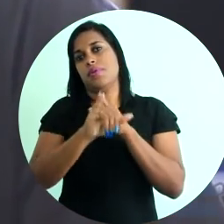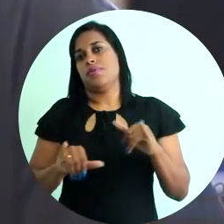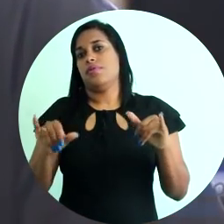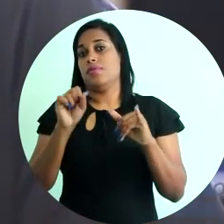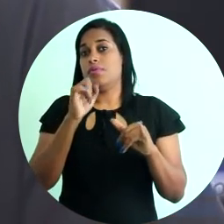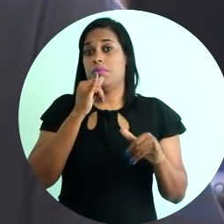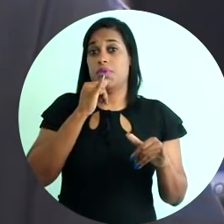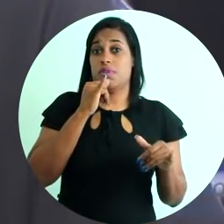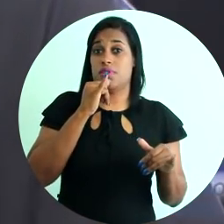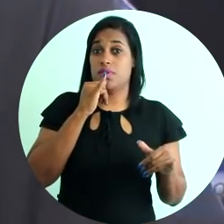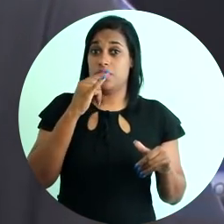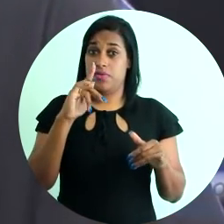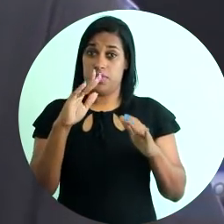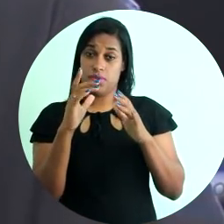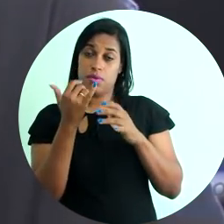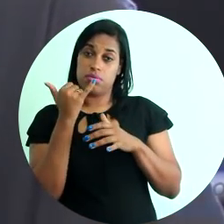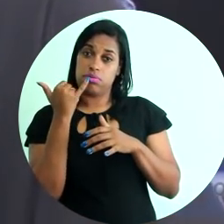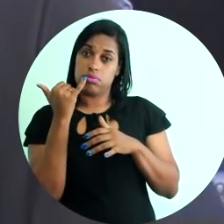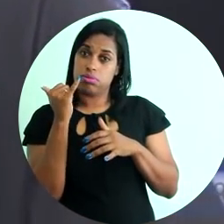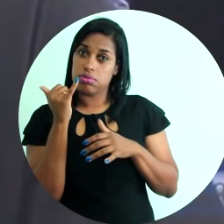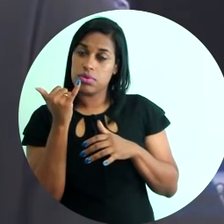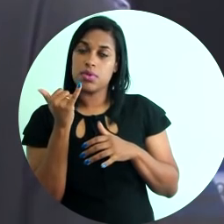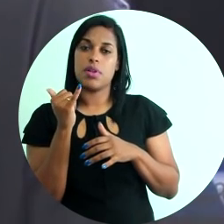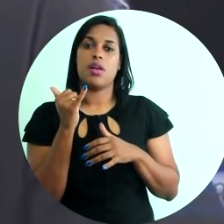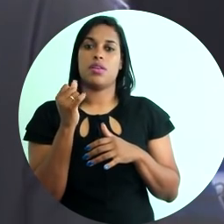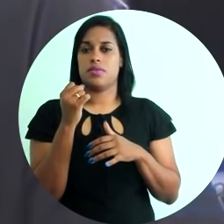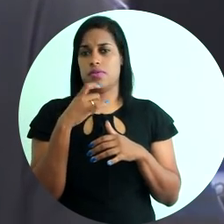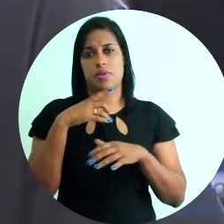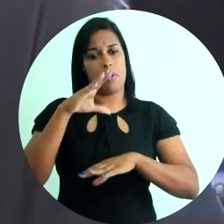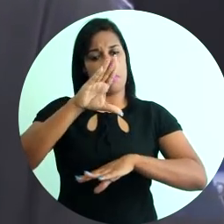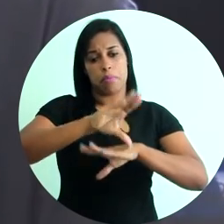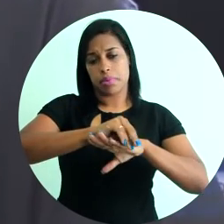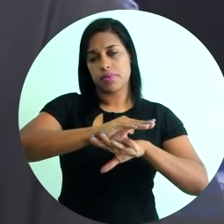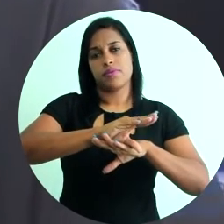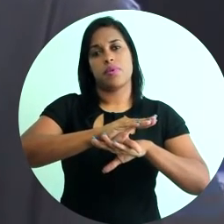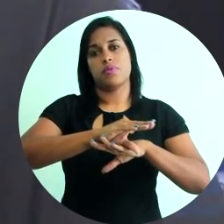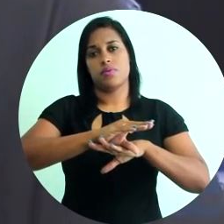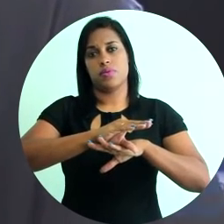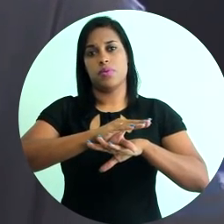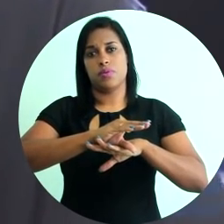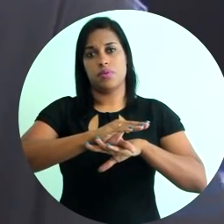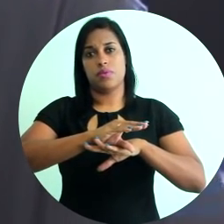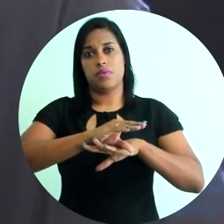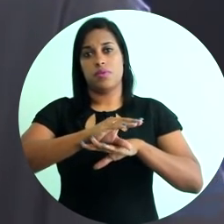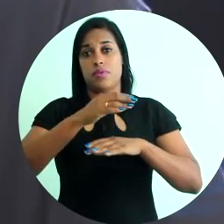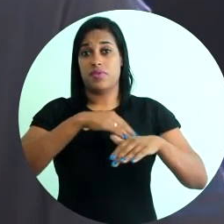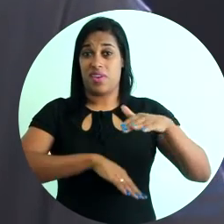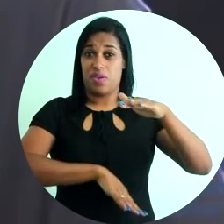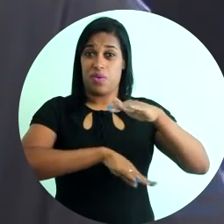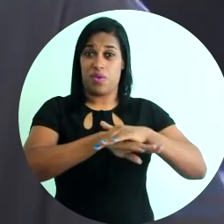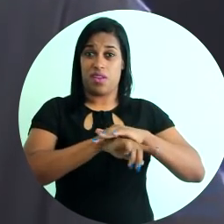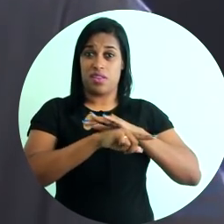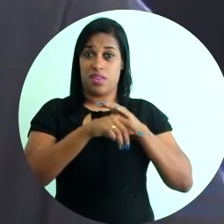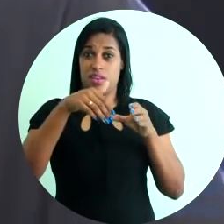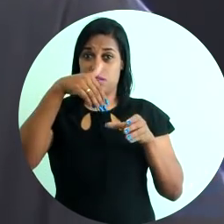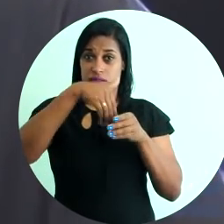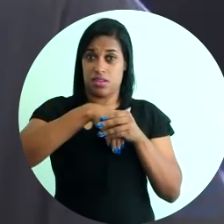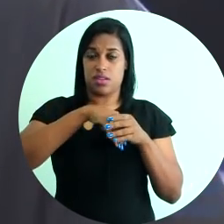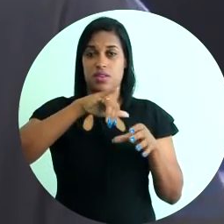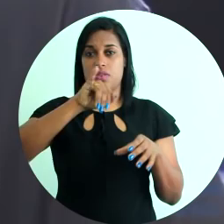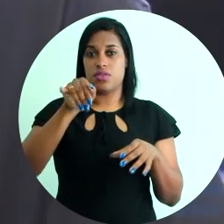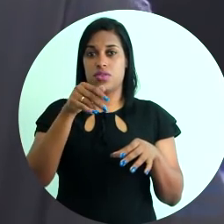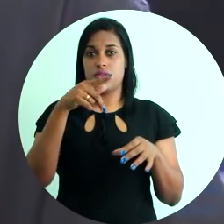tem uma máquina fotográfica em casa, o seu celular, se você bate uma foto com ele e você vai armazenar esse arquivo no